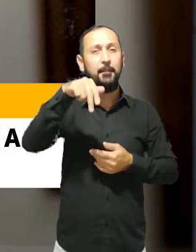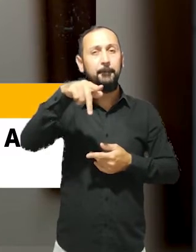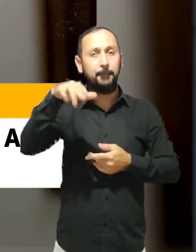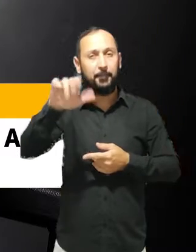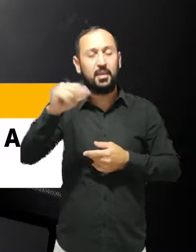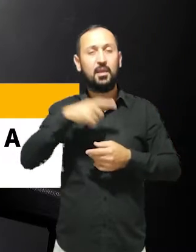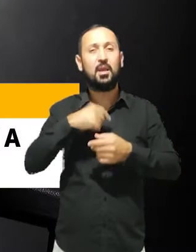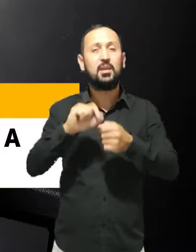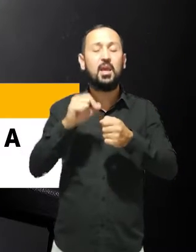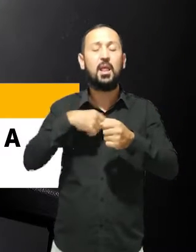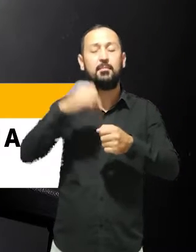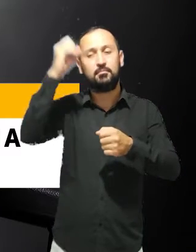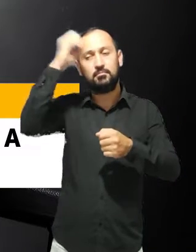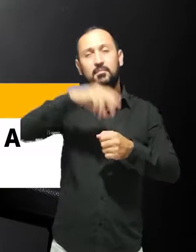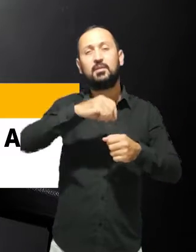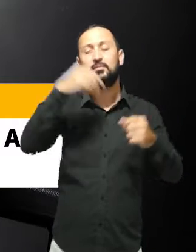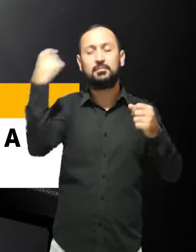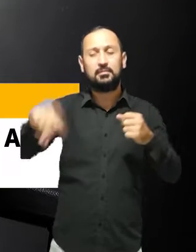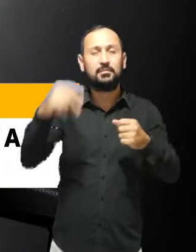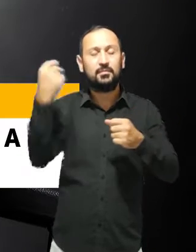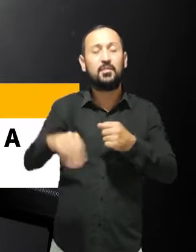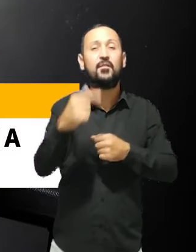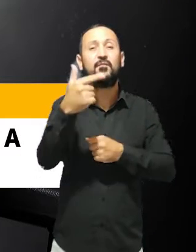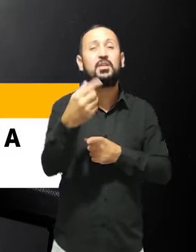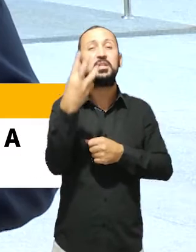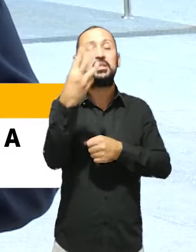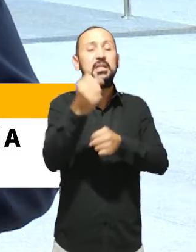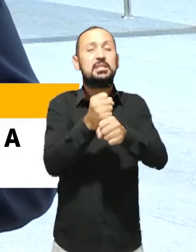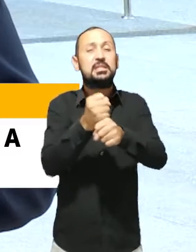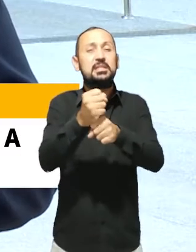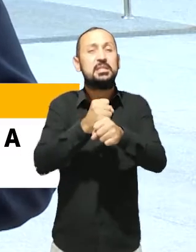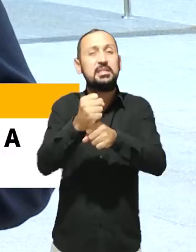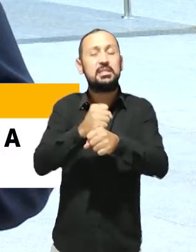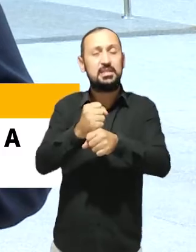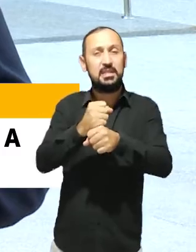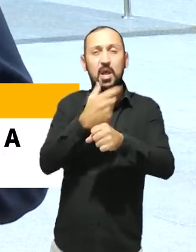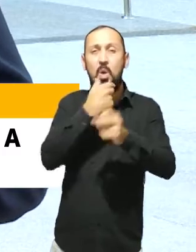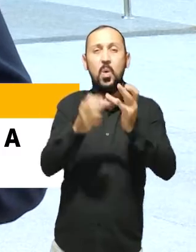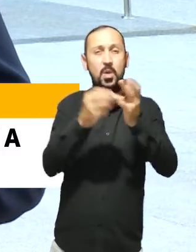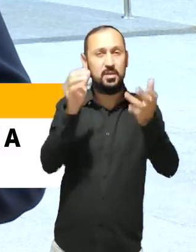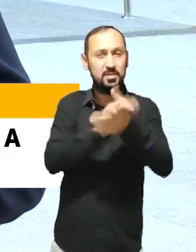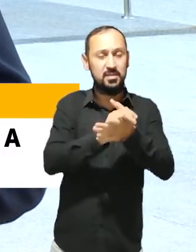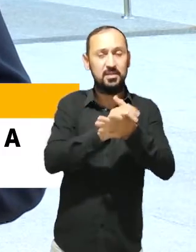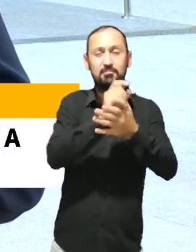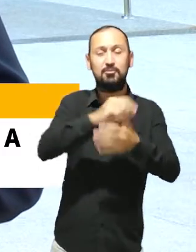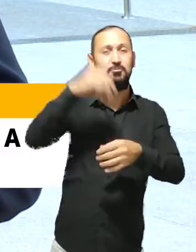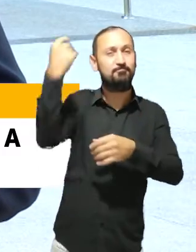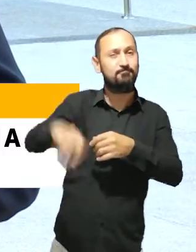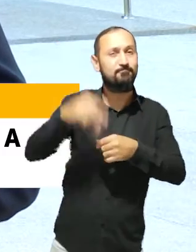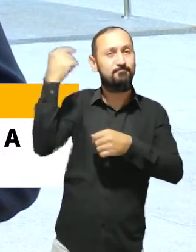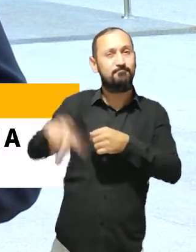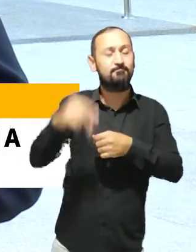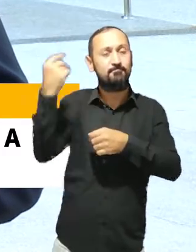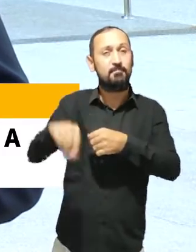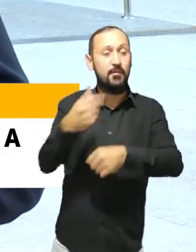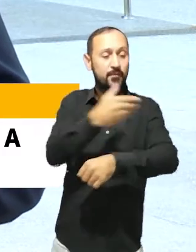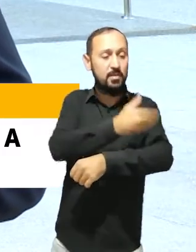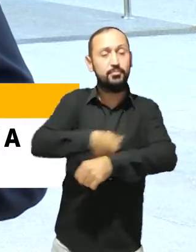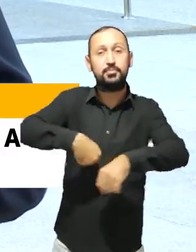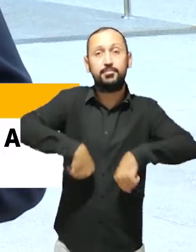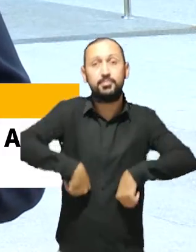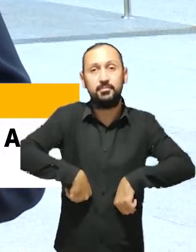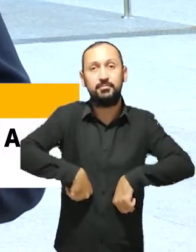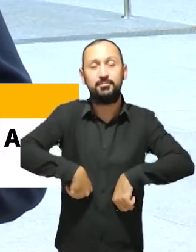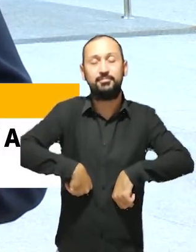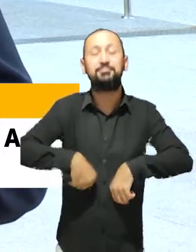que após ter ficado paraplégica em há 23 anos de agressões sofridas pelo então marido Marco